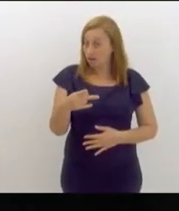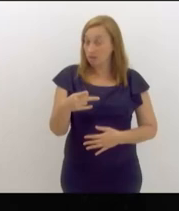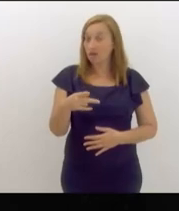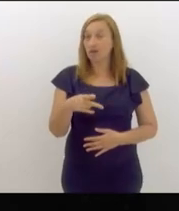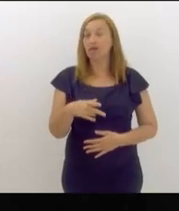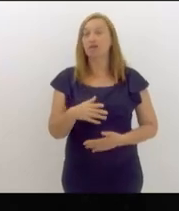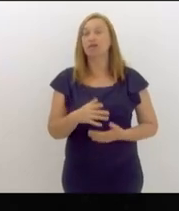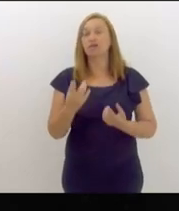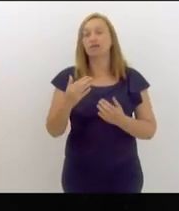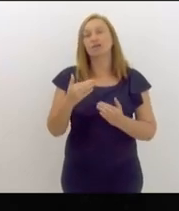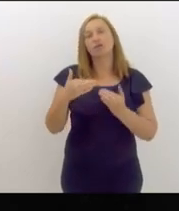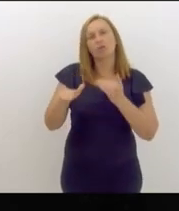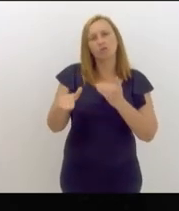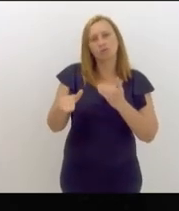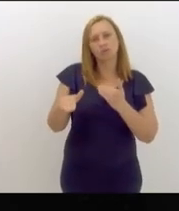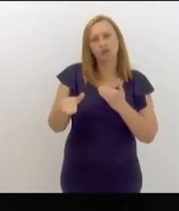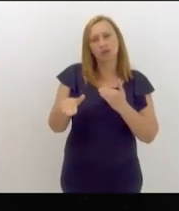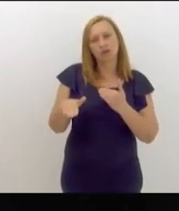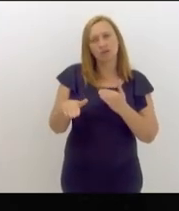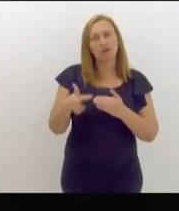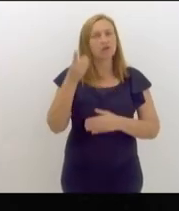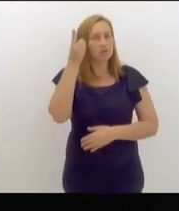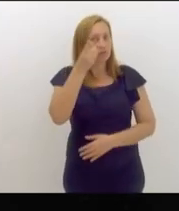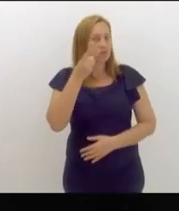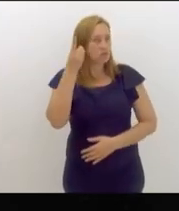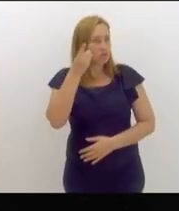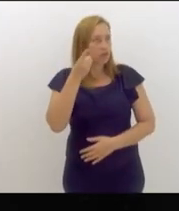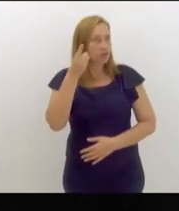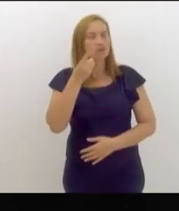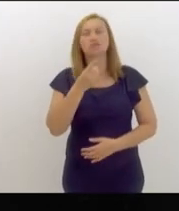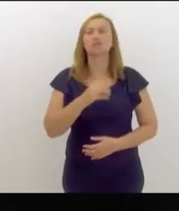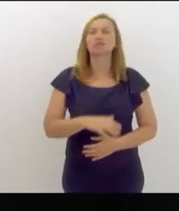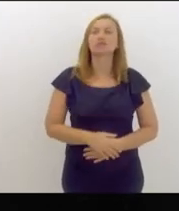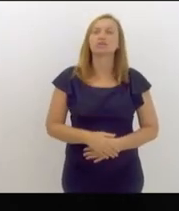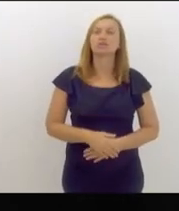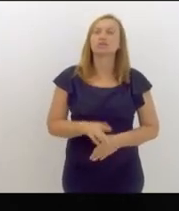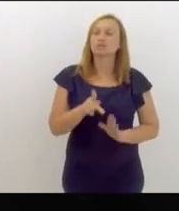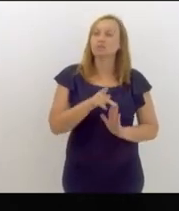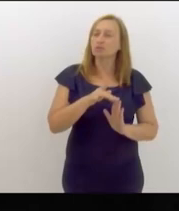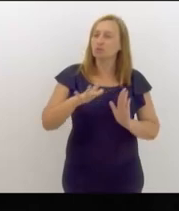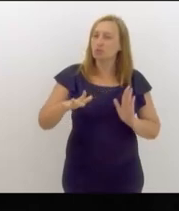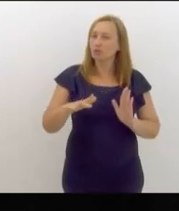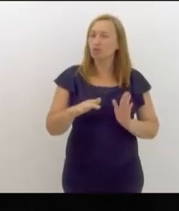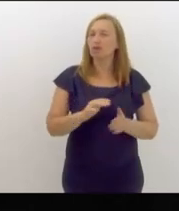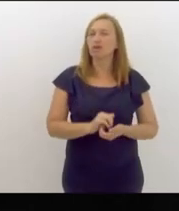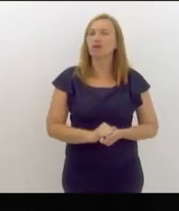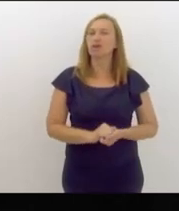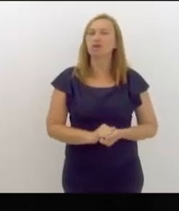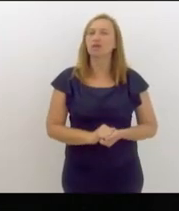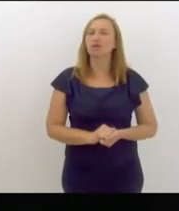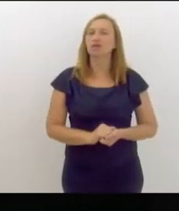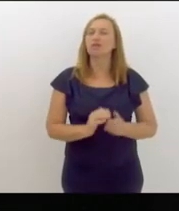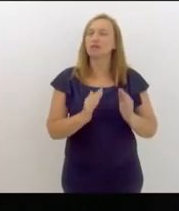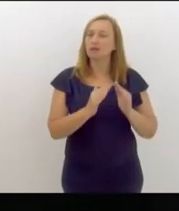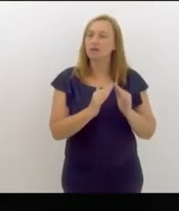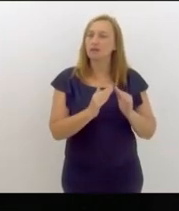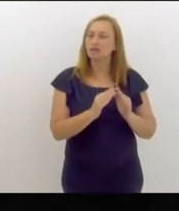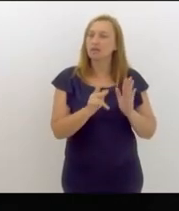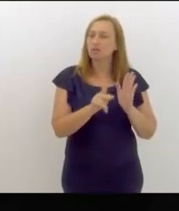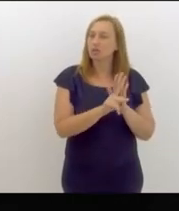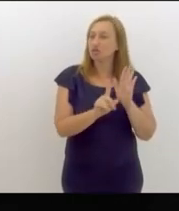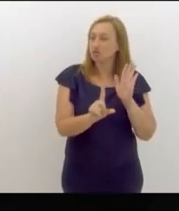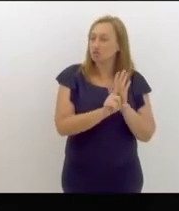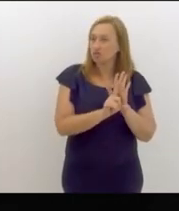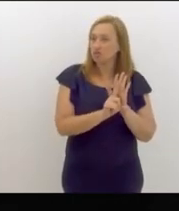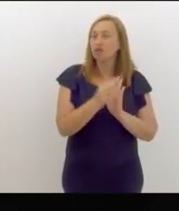minha posição contrária ao Deputado inclusive protocolei né uma aqui nessa casa um projeto de